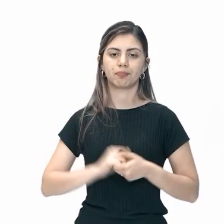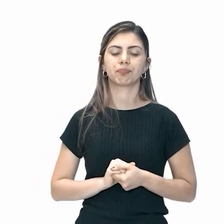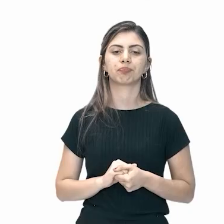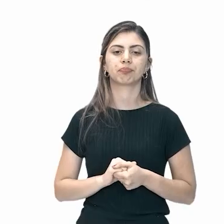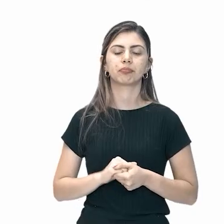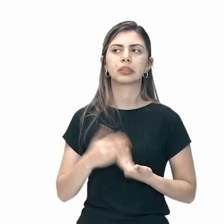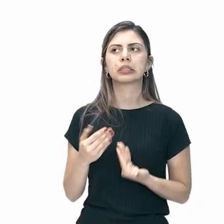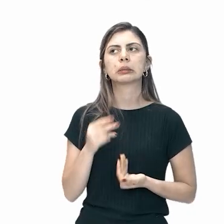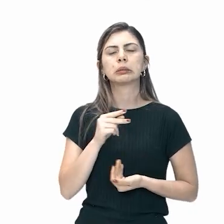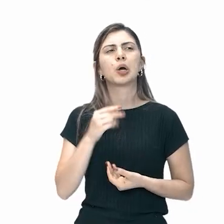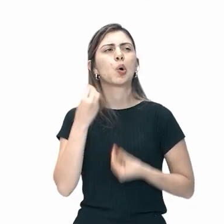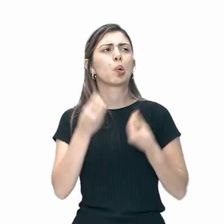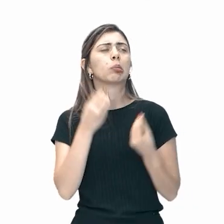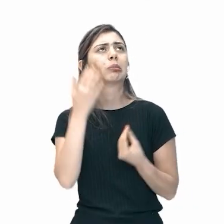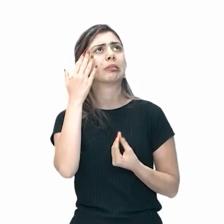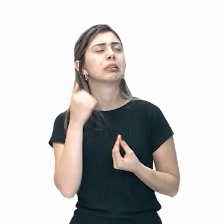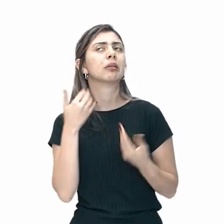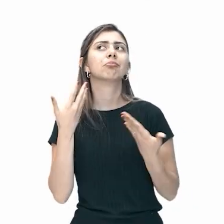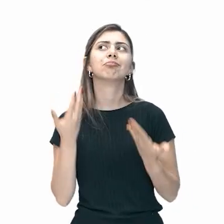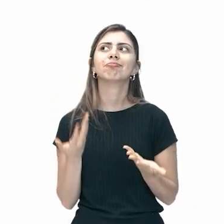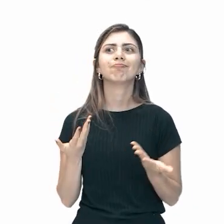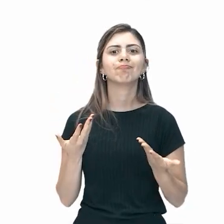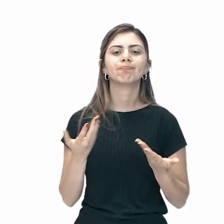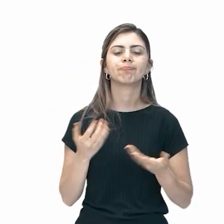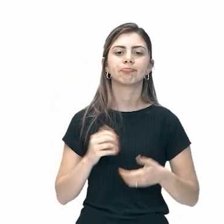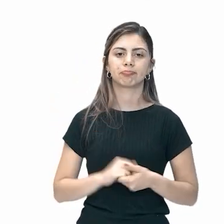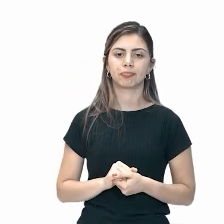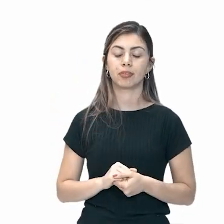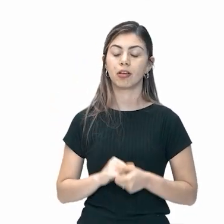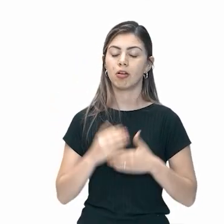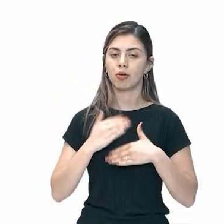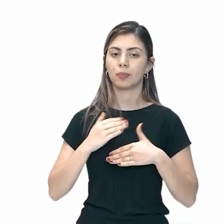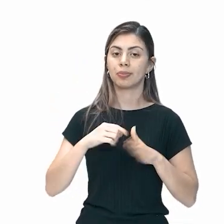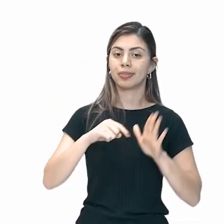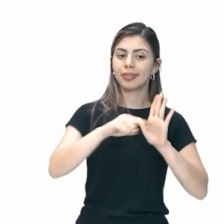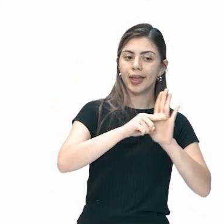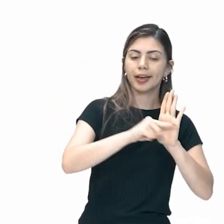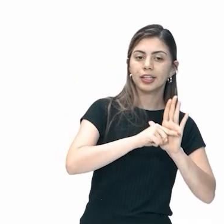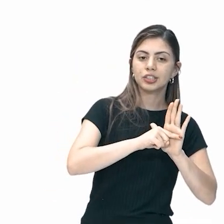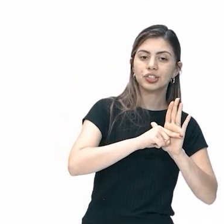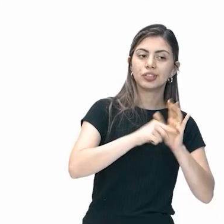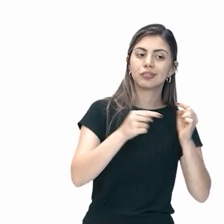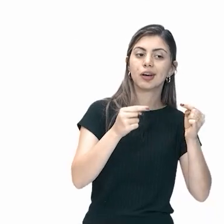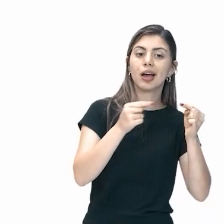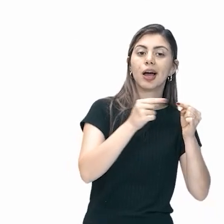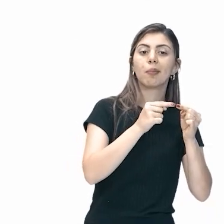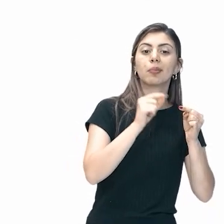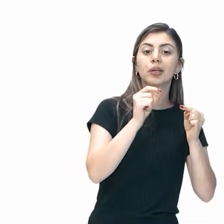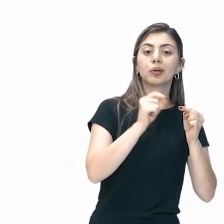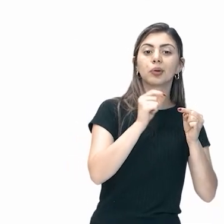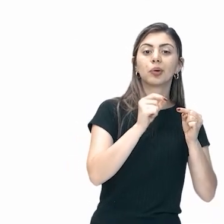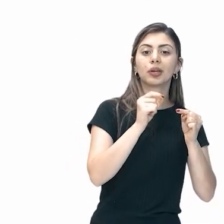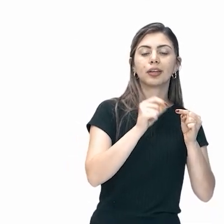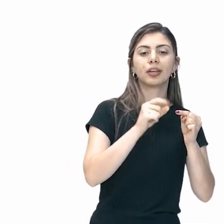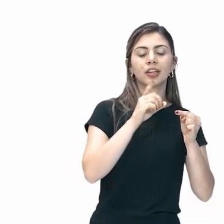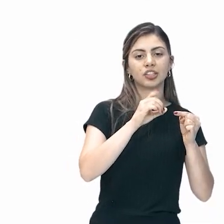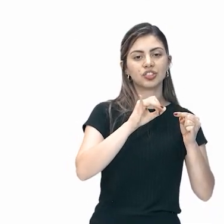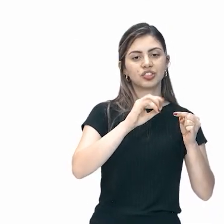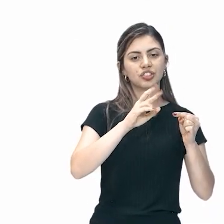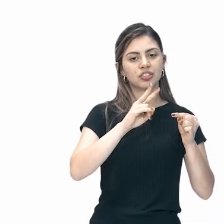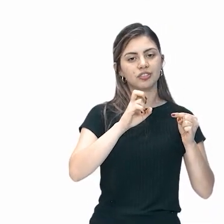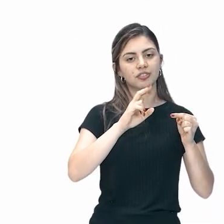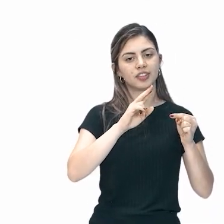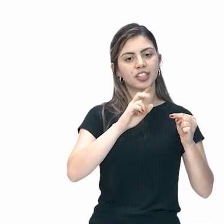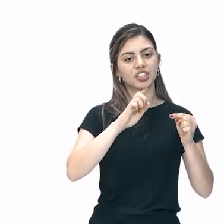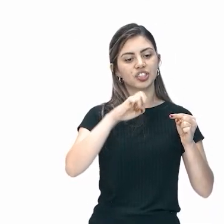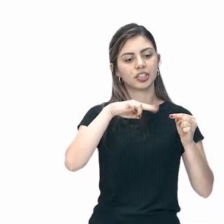como é que eu vou saber quem é quem? Gente, negativo é foco de lente divergente.